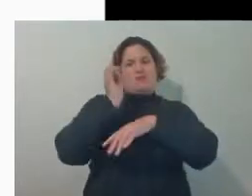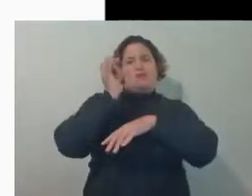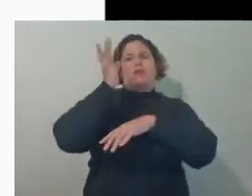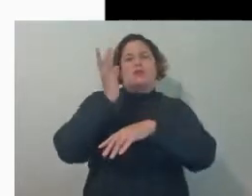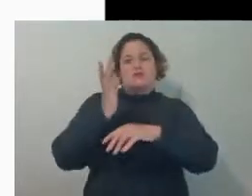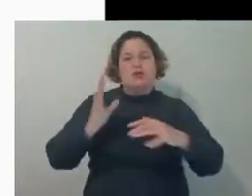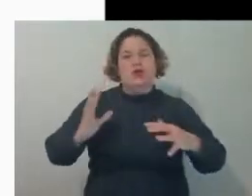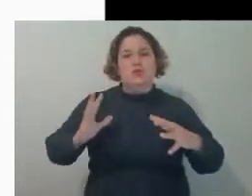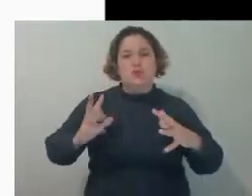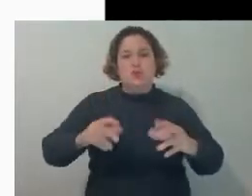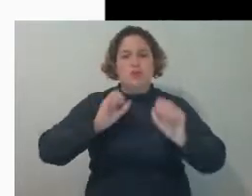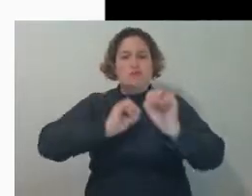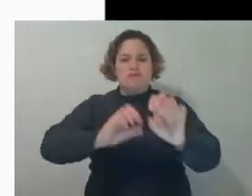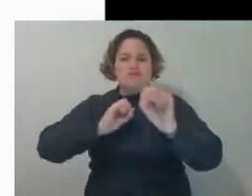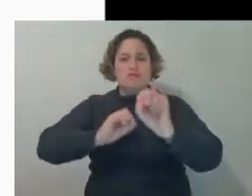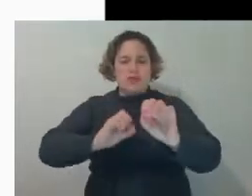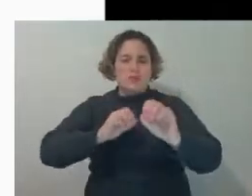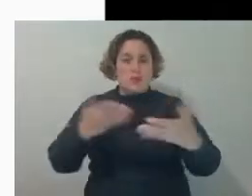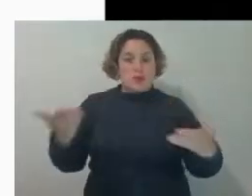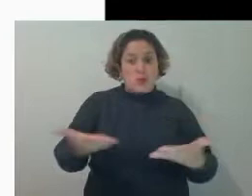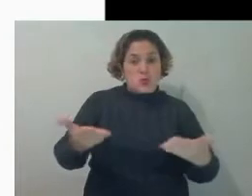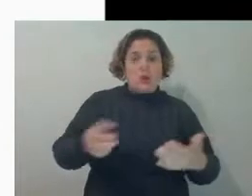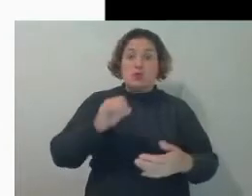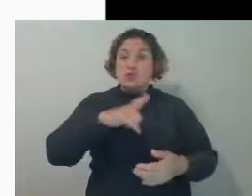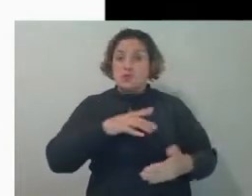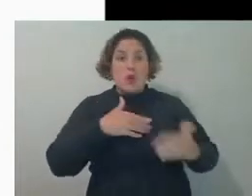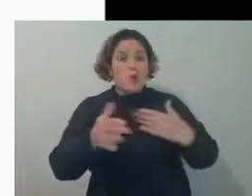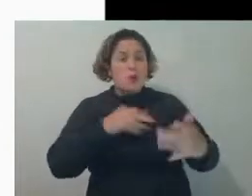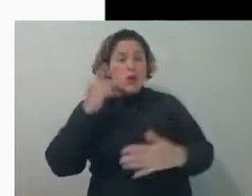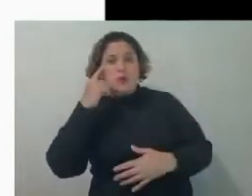os conteúdos dessa aula. E caso vocês